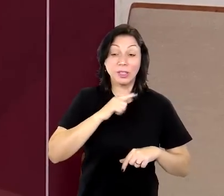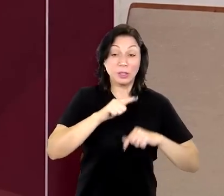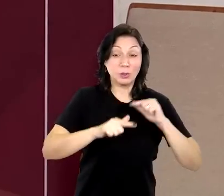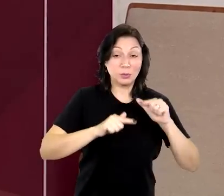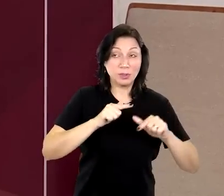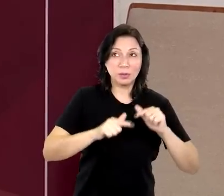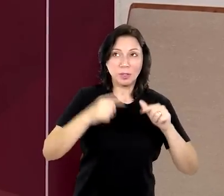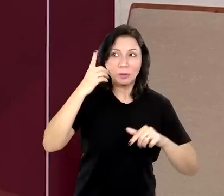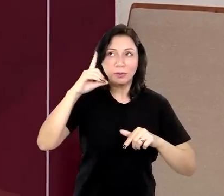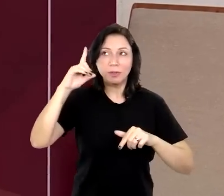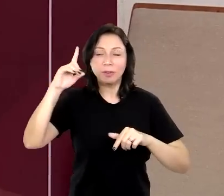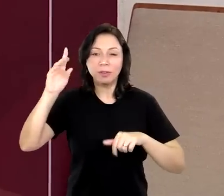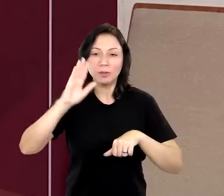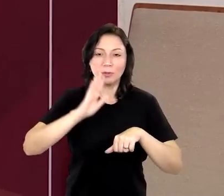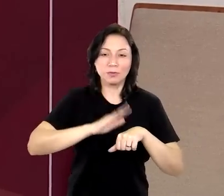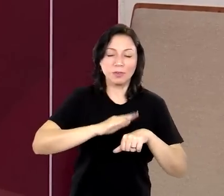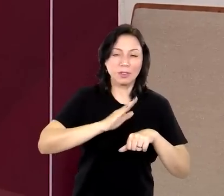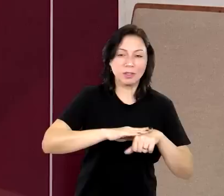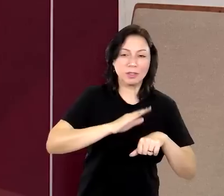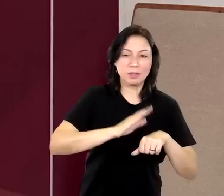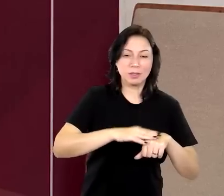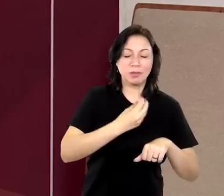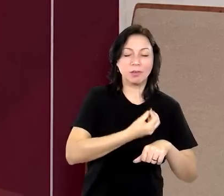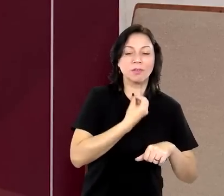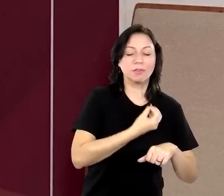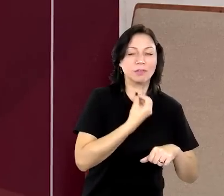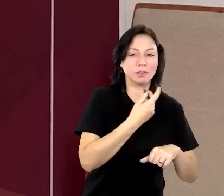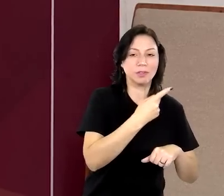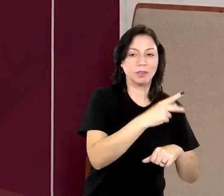dela fazia parte de um plano, do desafio